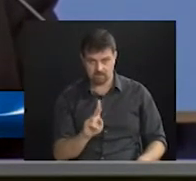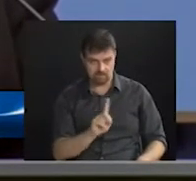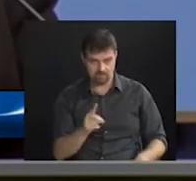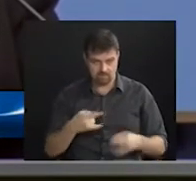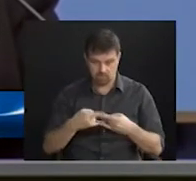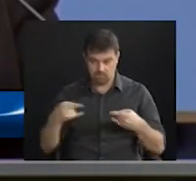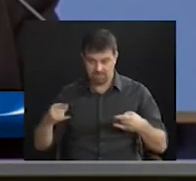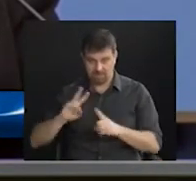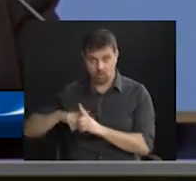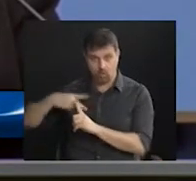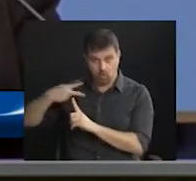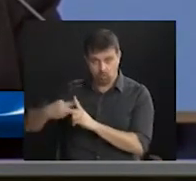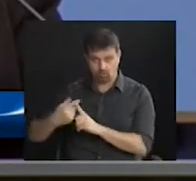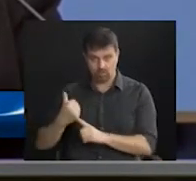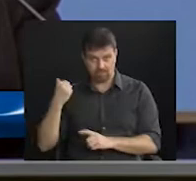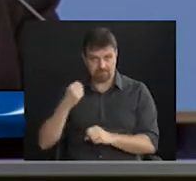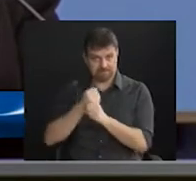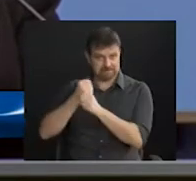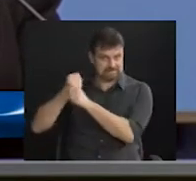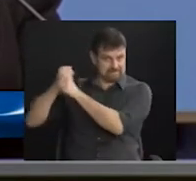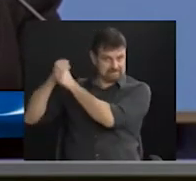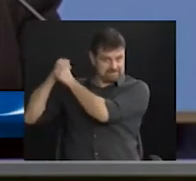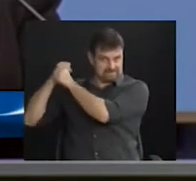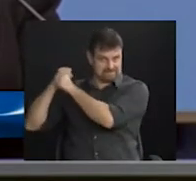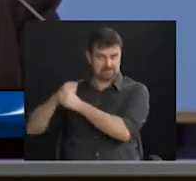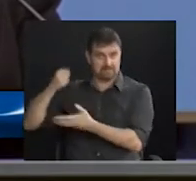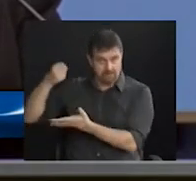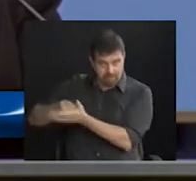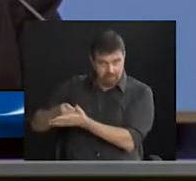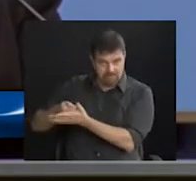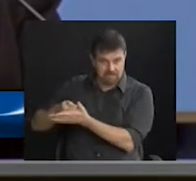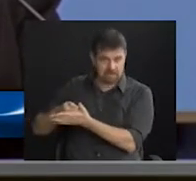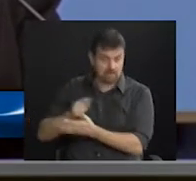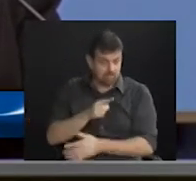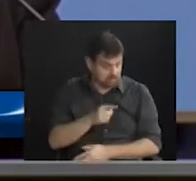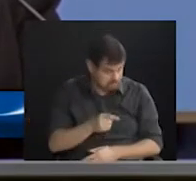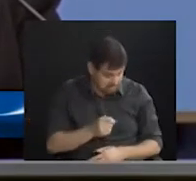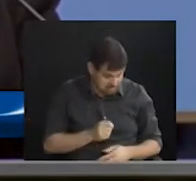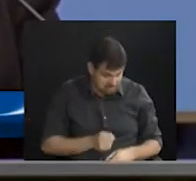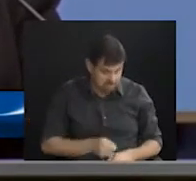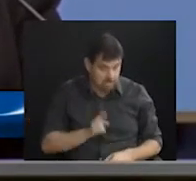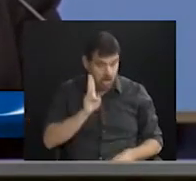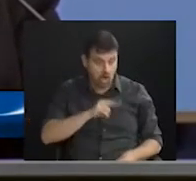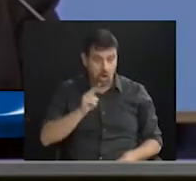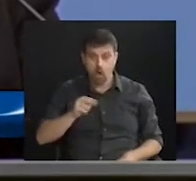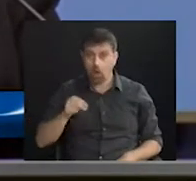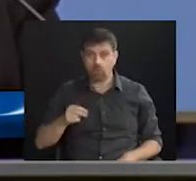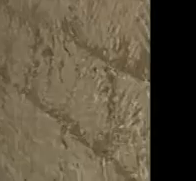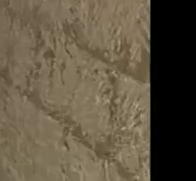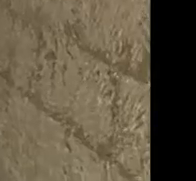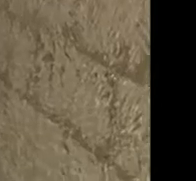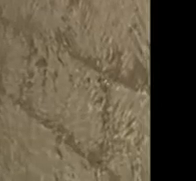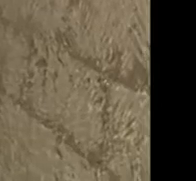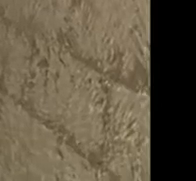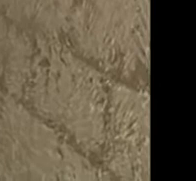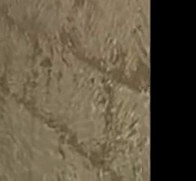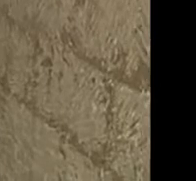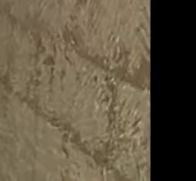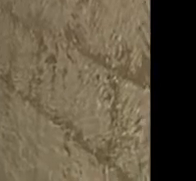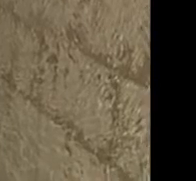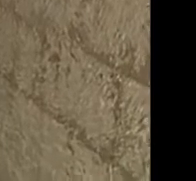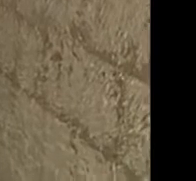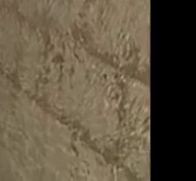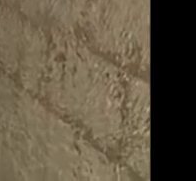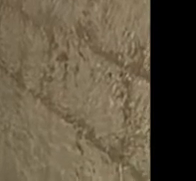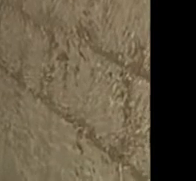só do retroativo mas sim e se vocês não vão pagar mais IPTU daqui para frente a